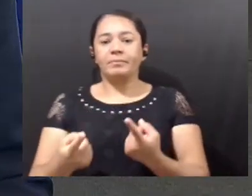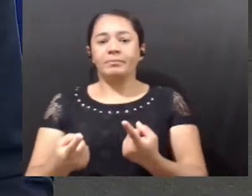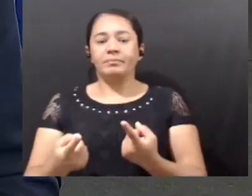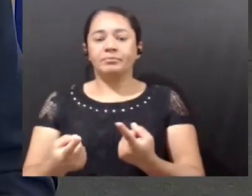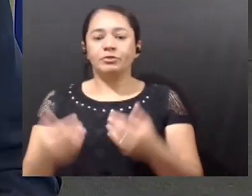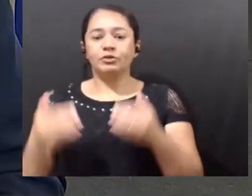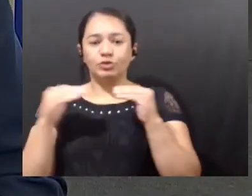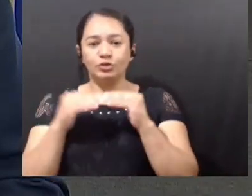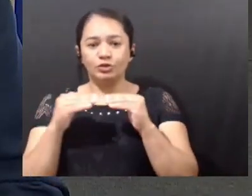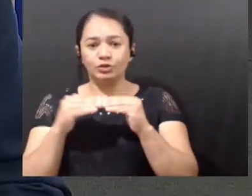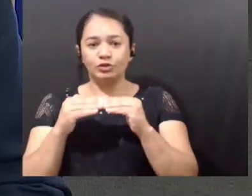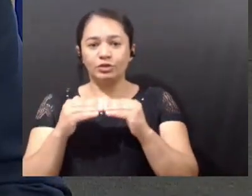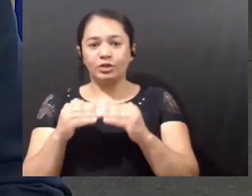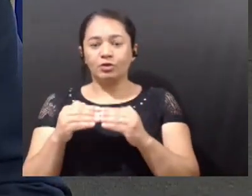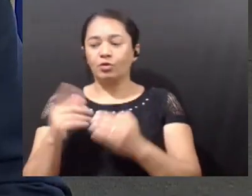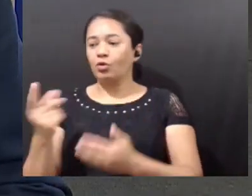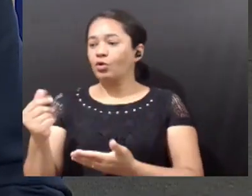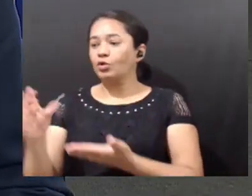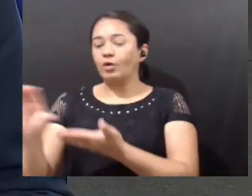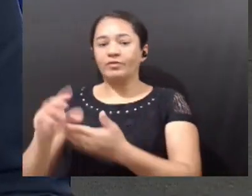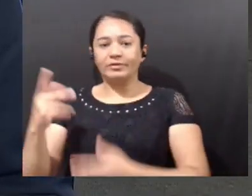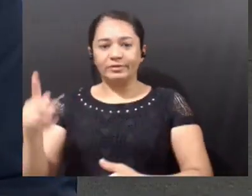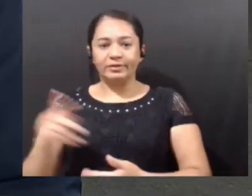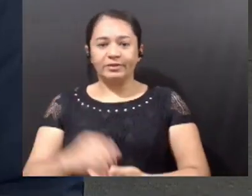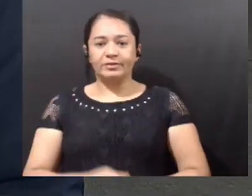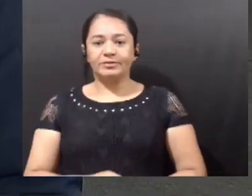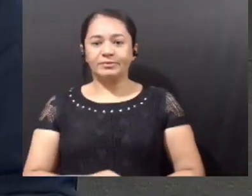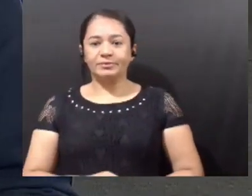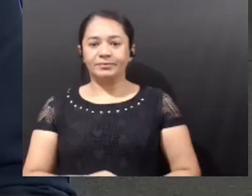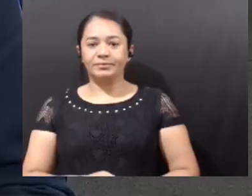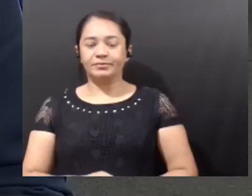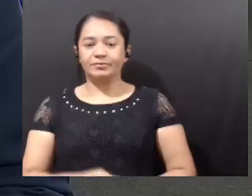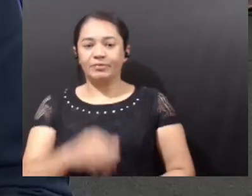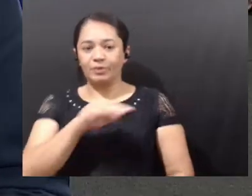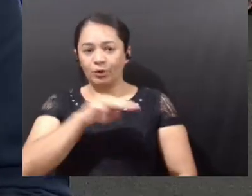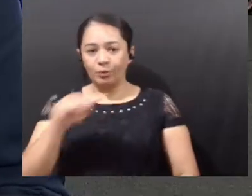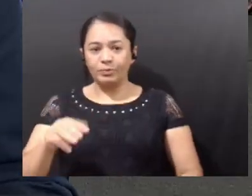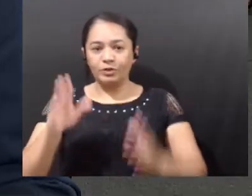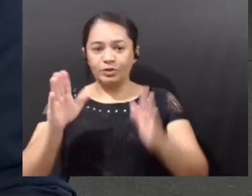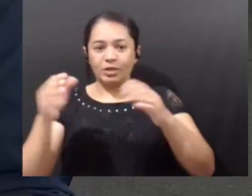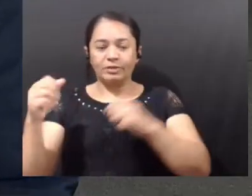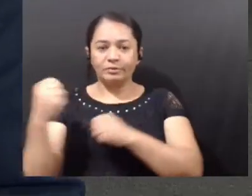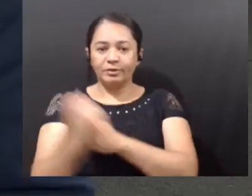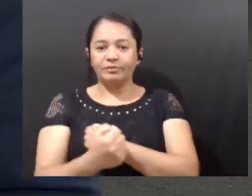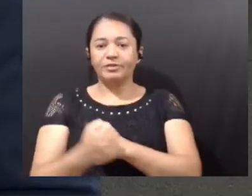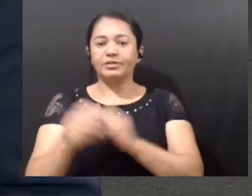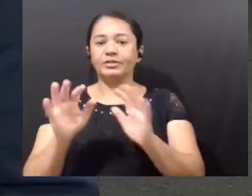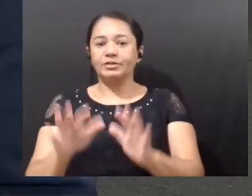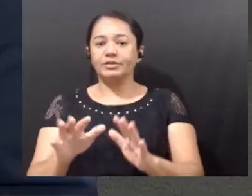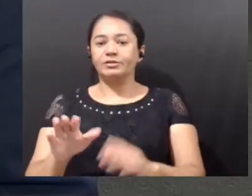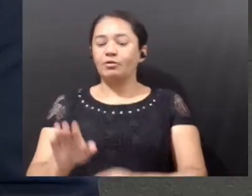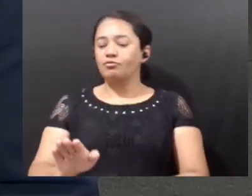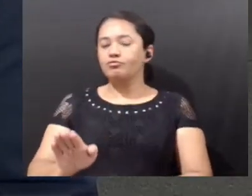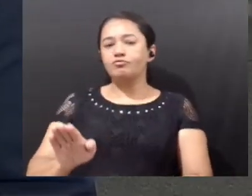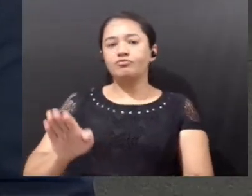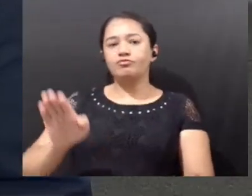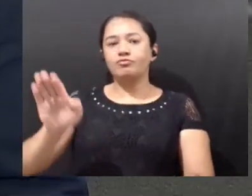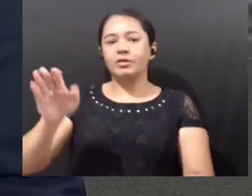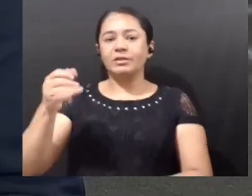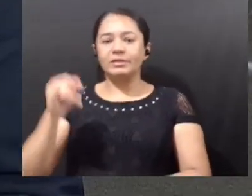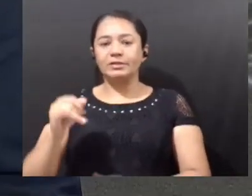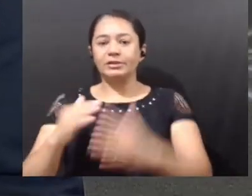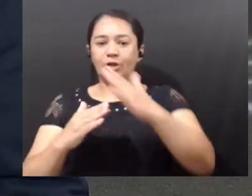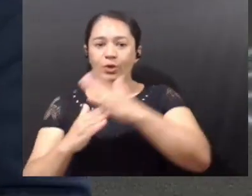faturamento dele, né? Então, o ministro está defendendo muito essa ideia de rampa, de que se estourou o teto, ele